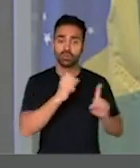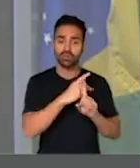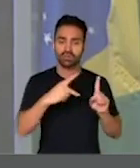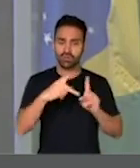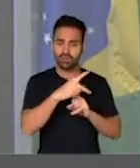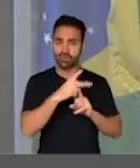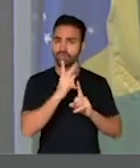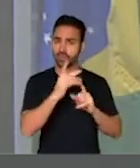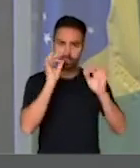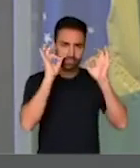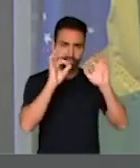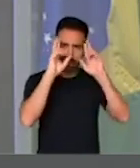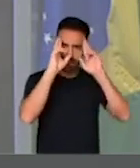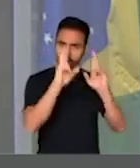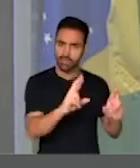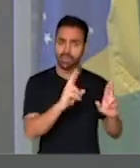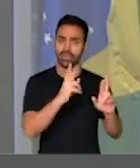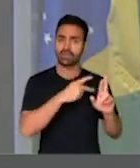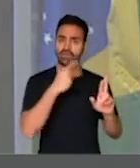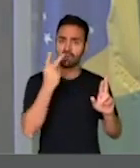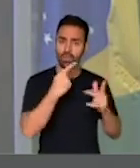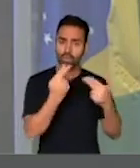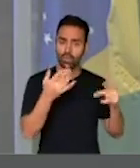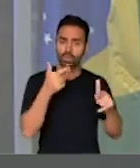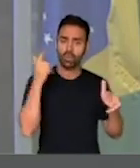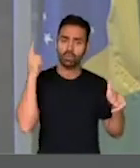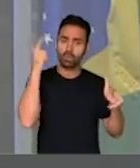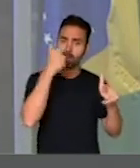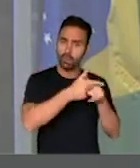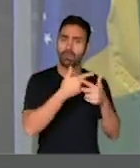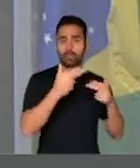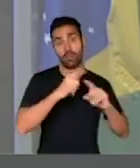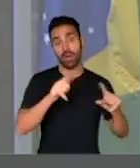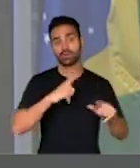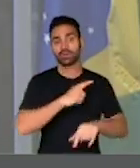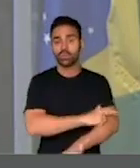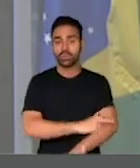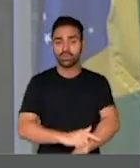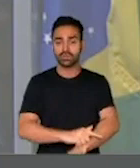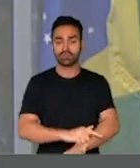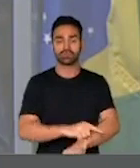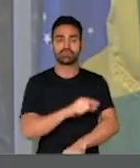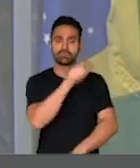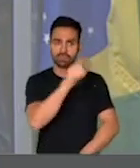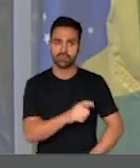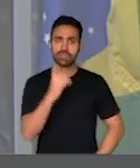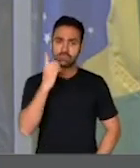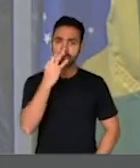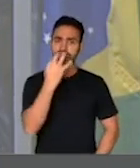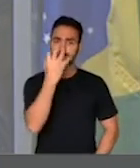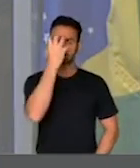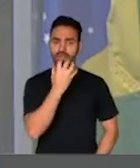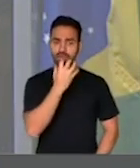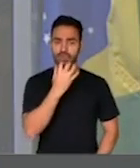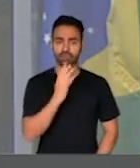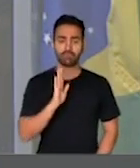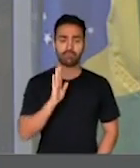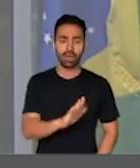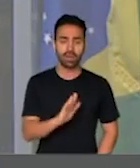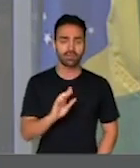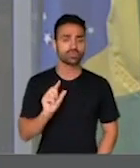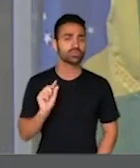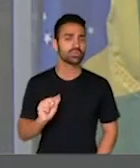com respeito, fez crítica, né? Mas com educação, um deputado sério. Agora, o que foi